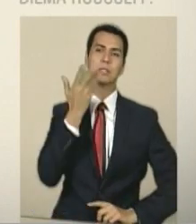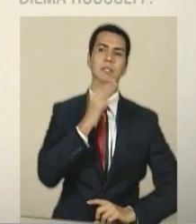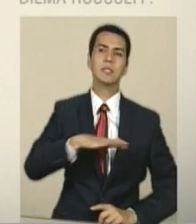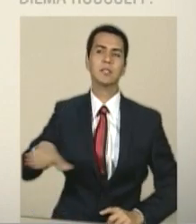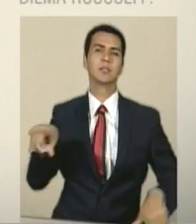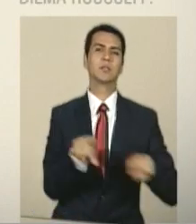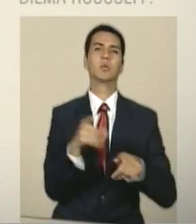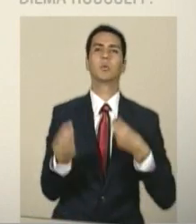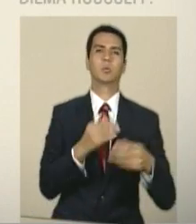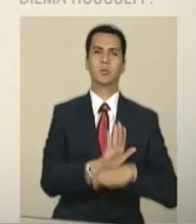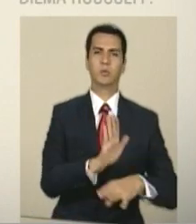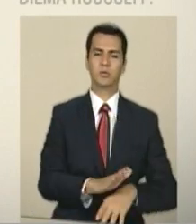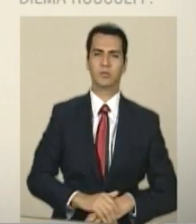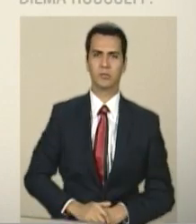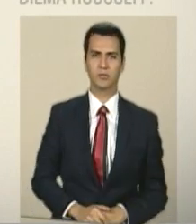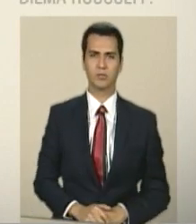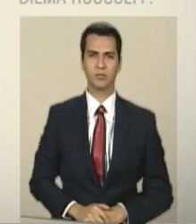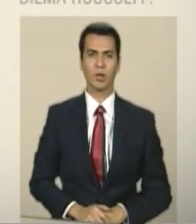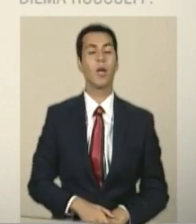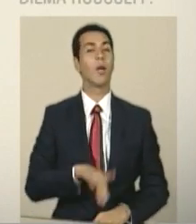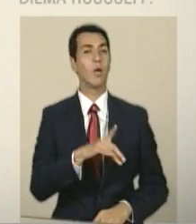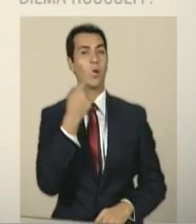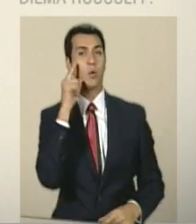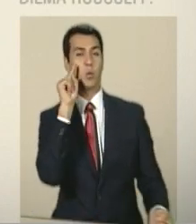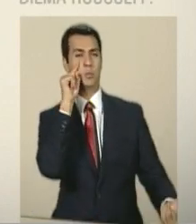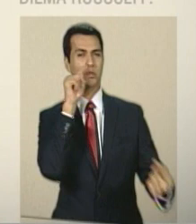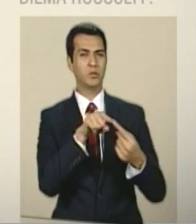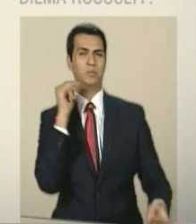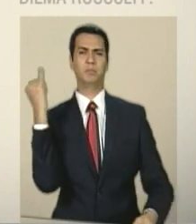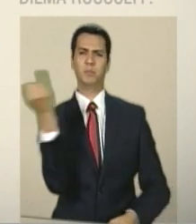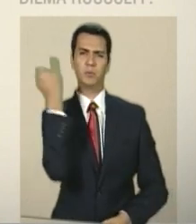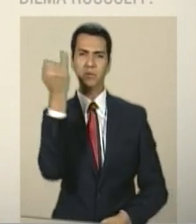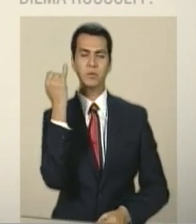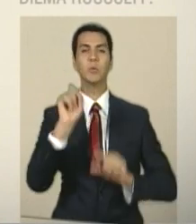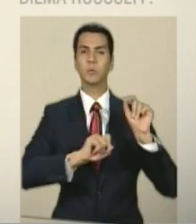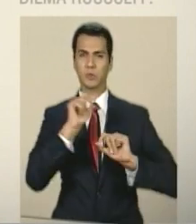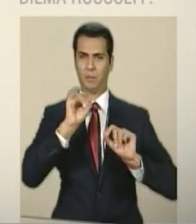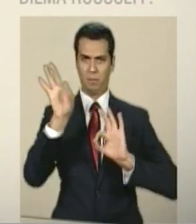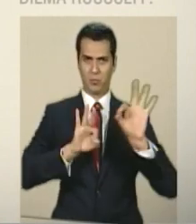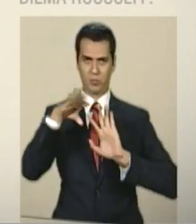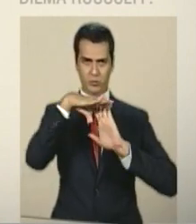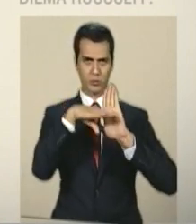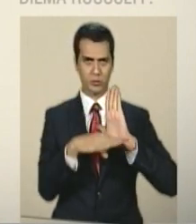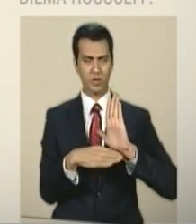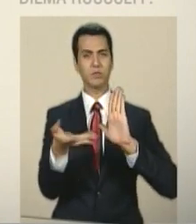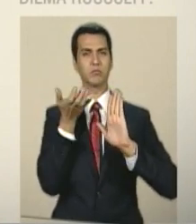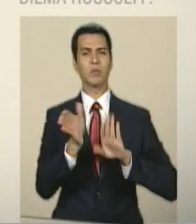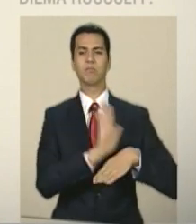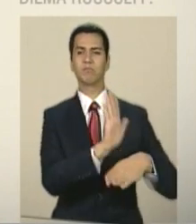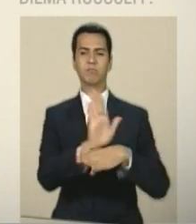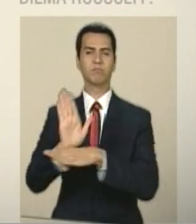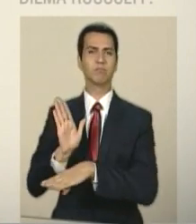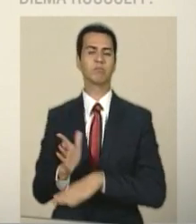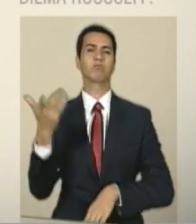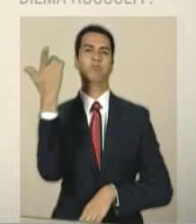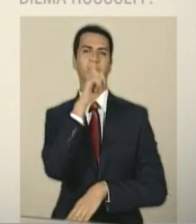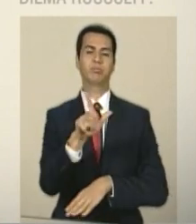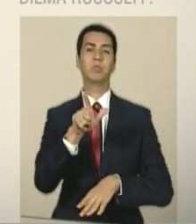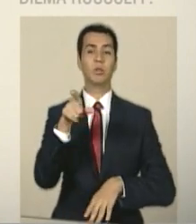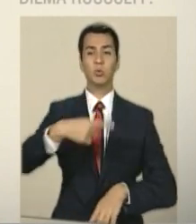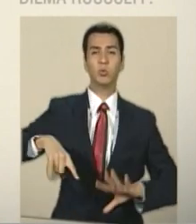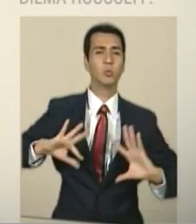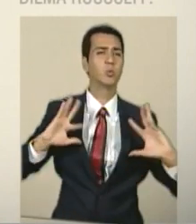importante do plano é criar as condições para que todas as crianças e adolescentes com deficiência